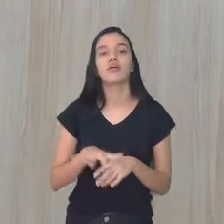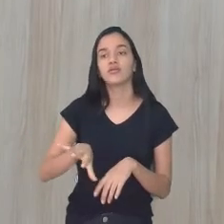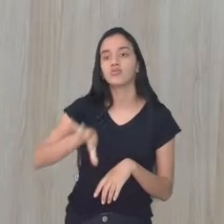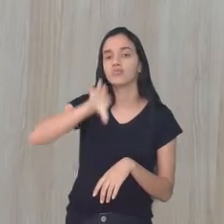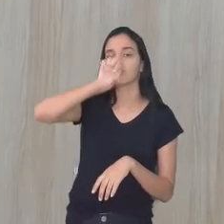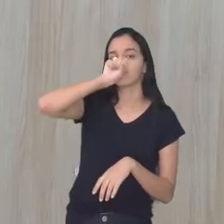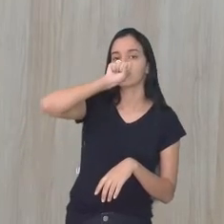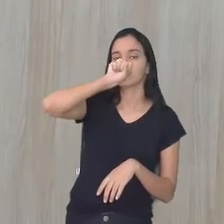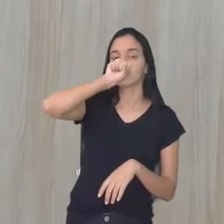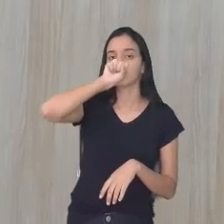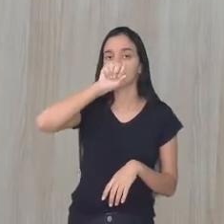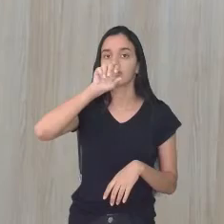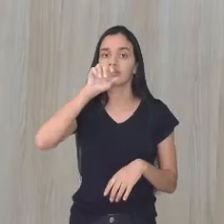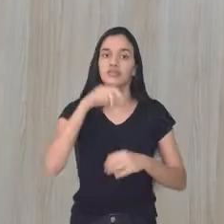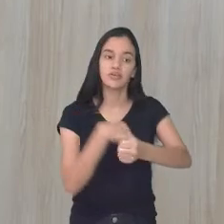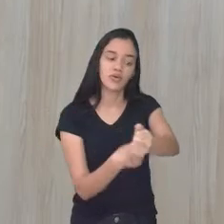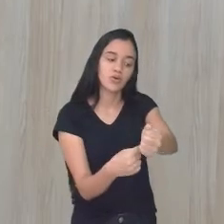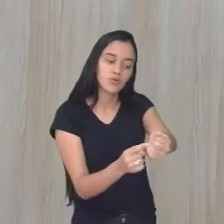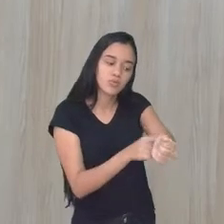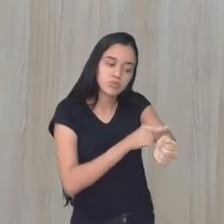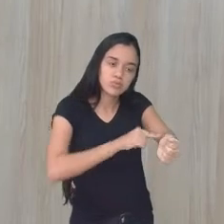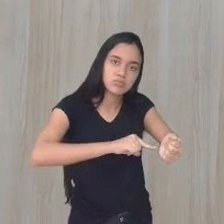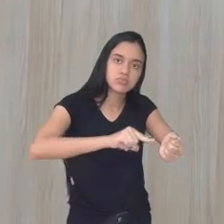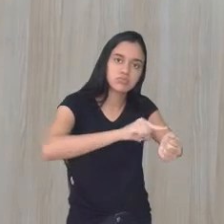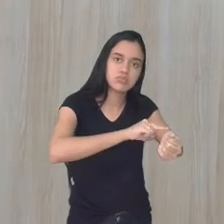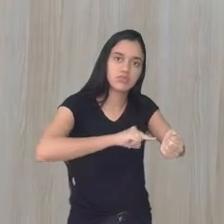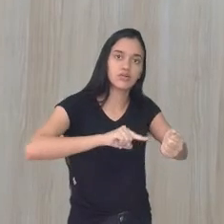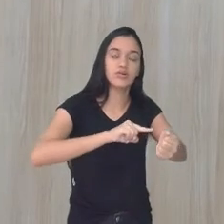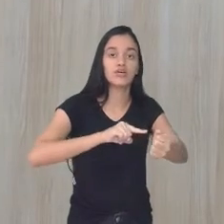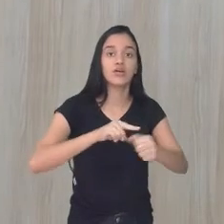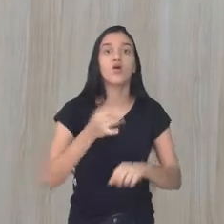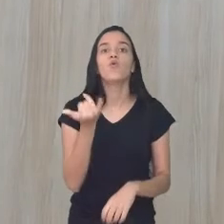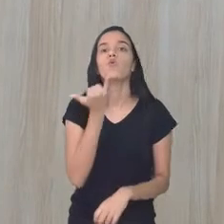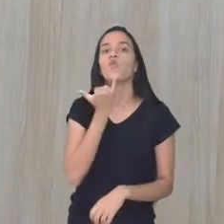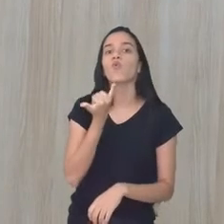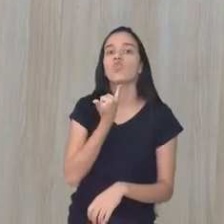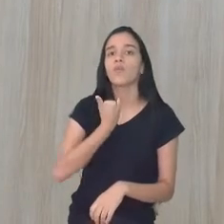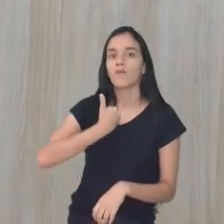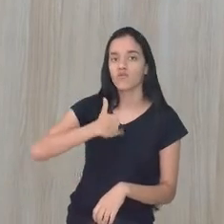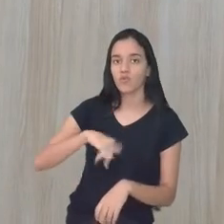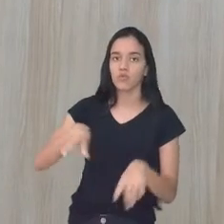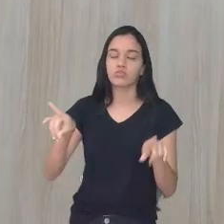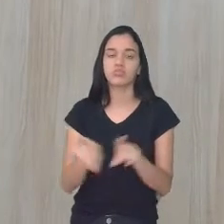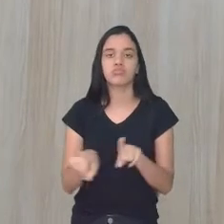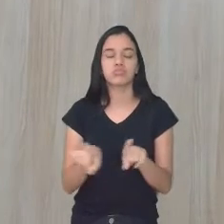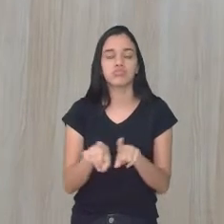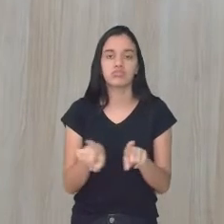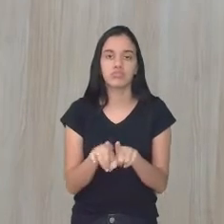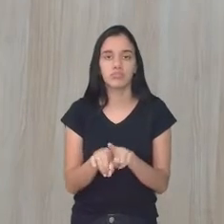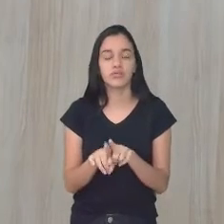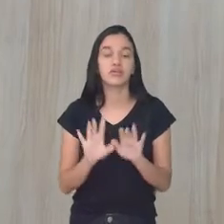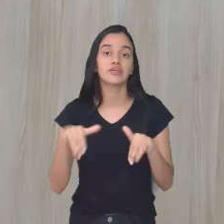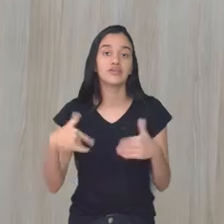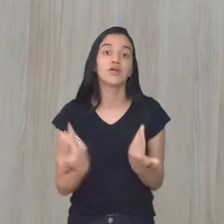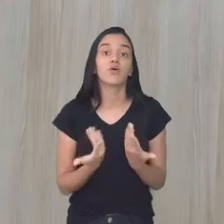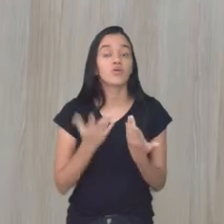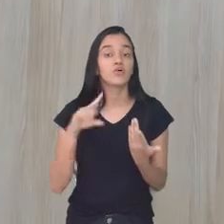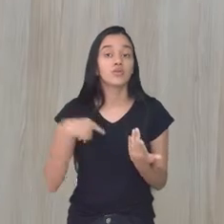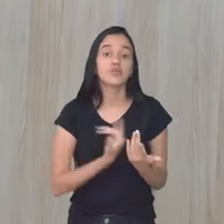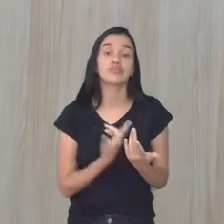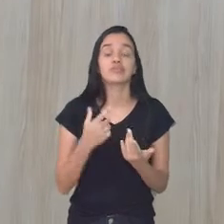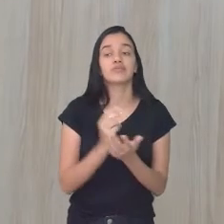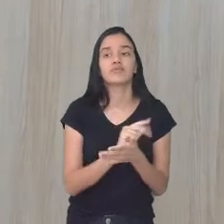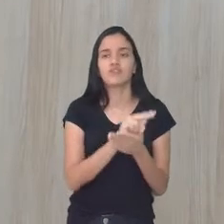sistema circulatório, o locomotor, o nervoso, o sistema reprodutor. Então nós temos vários